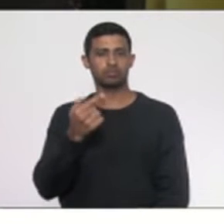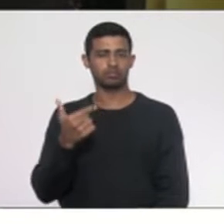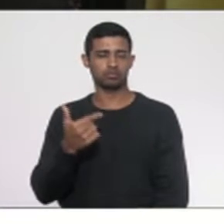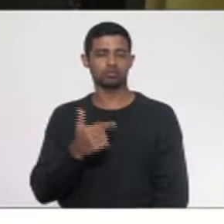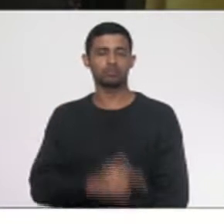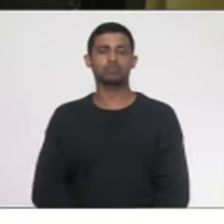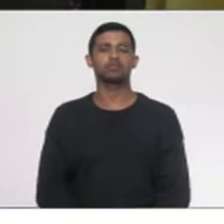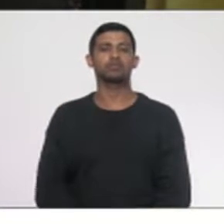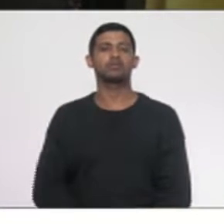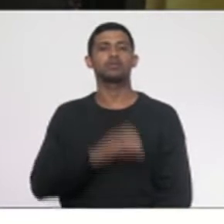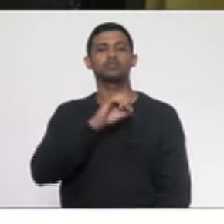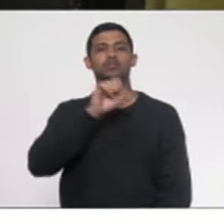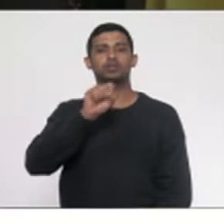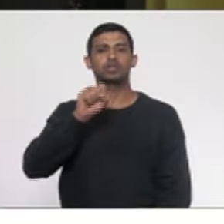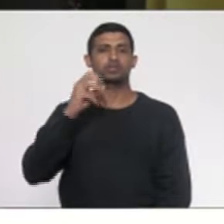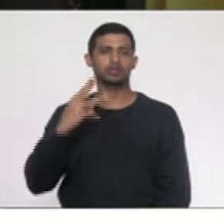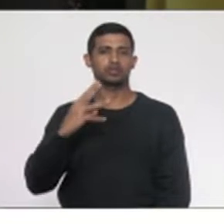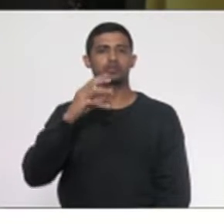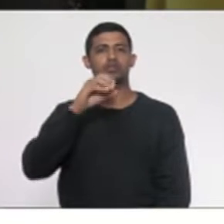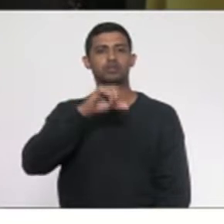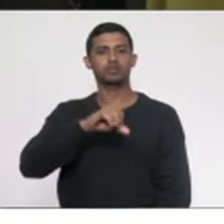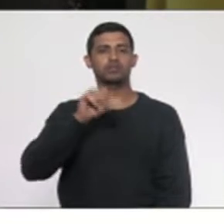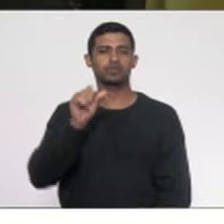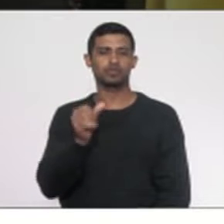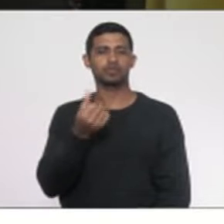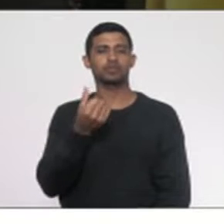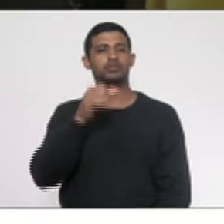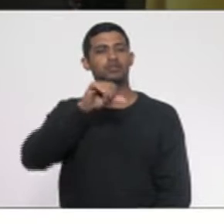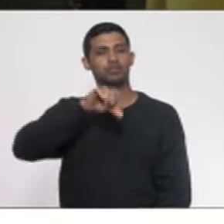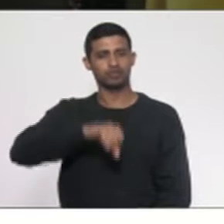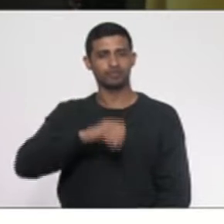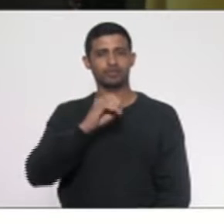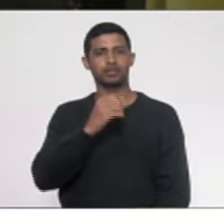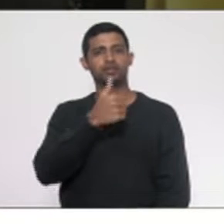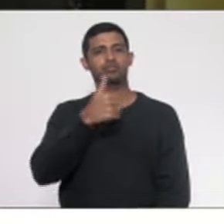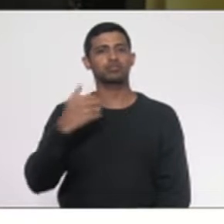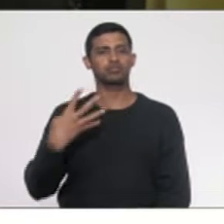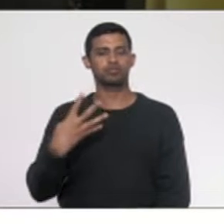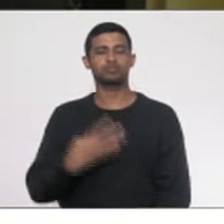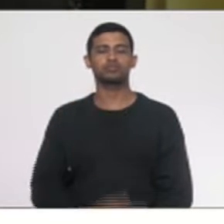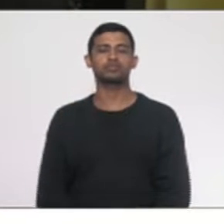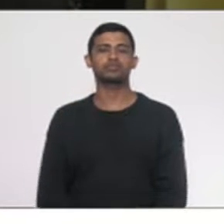127, 083, 86, 90, 114,